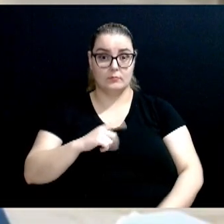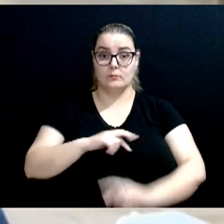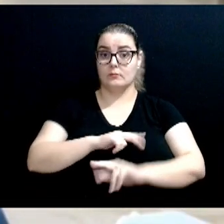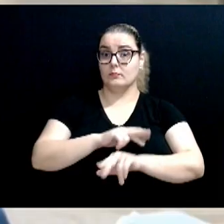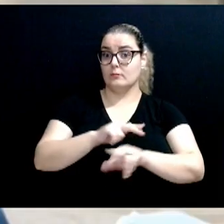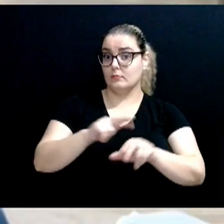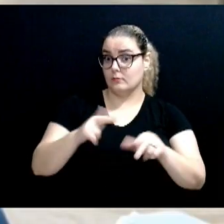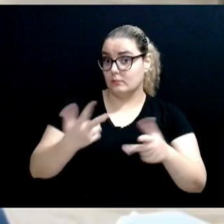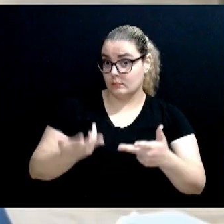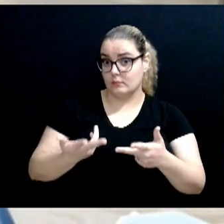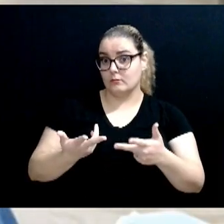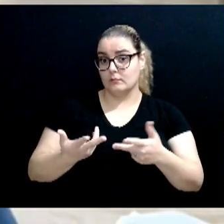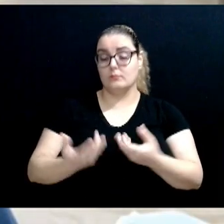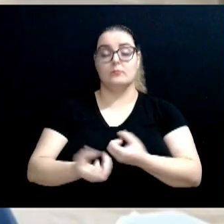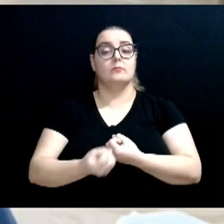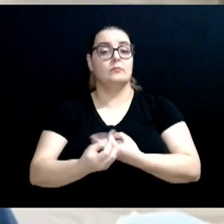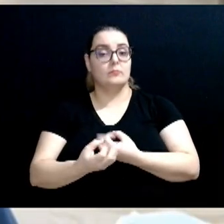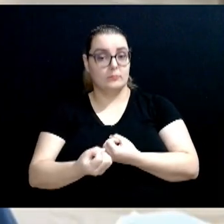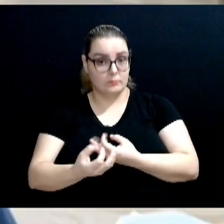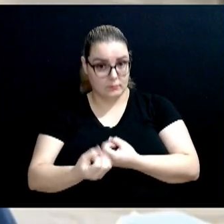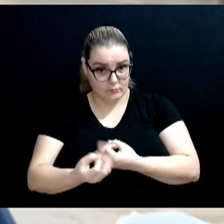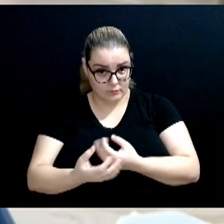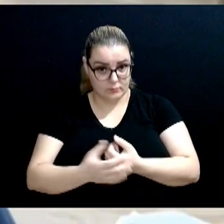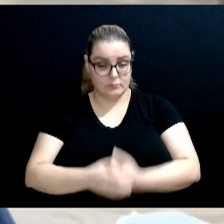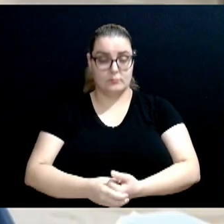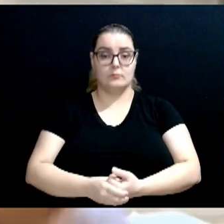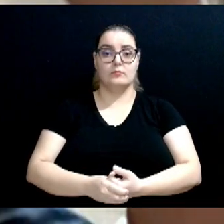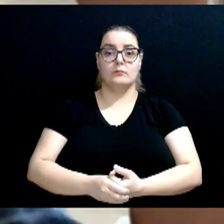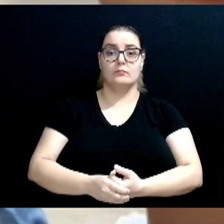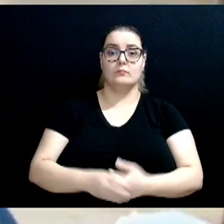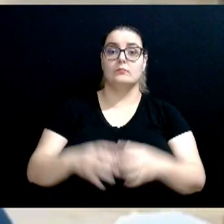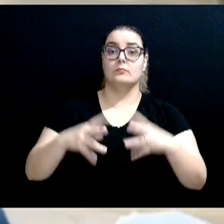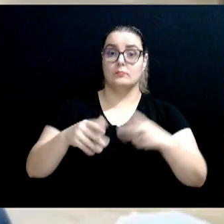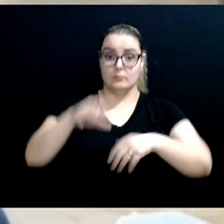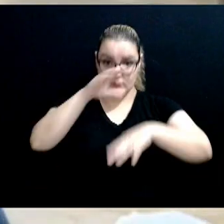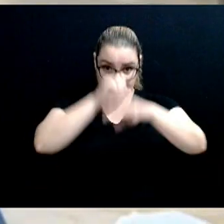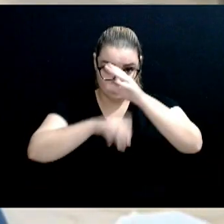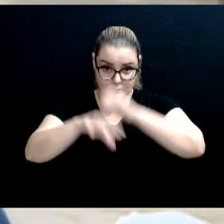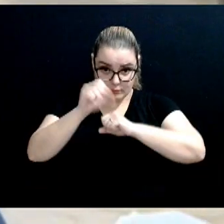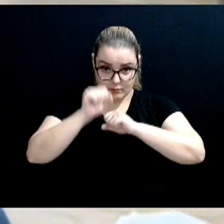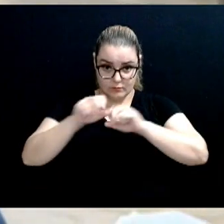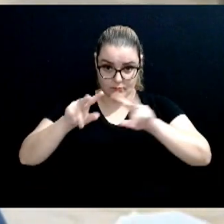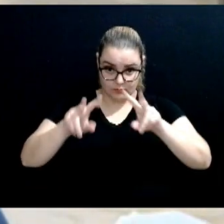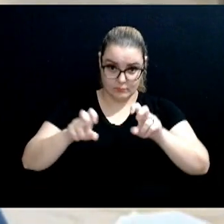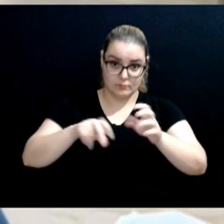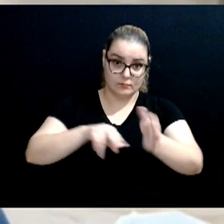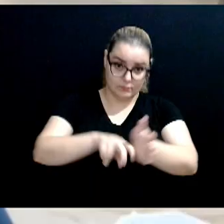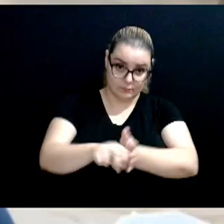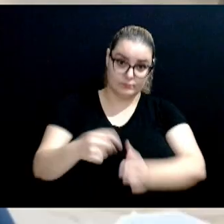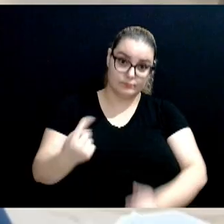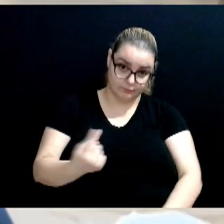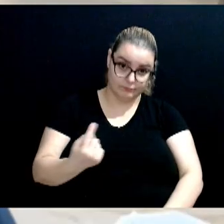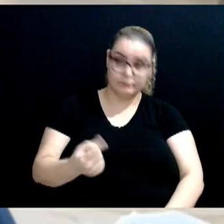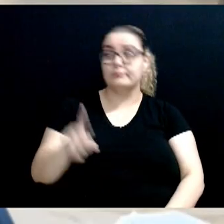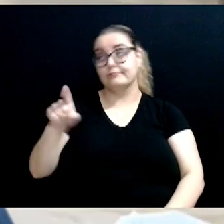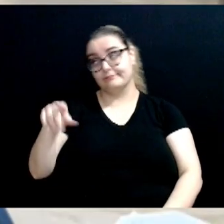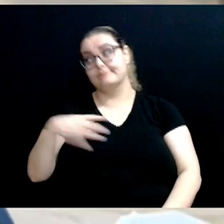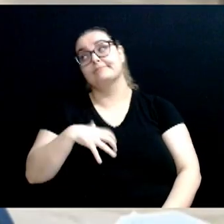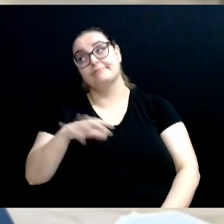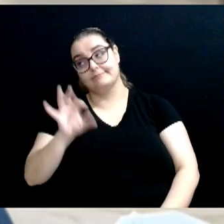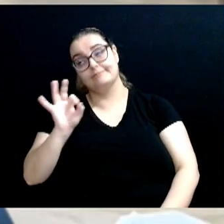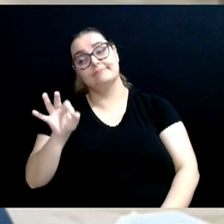muitas informações, todo mundo está aprendendo muito a fazer diagnóstico sozinho. Né? E isso é um